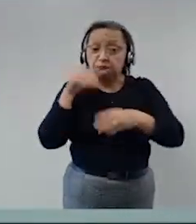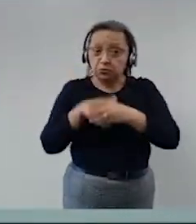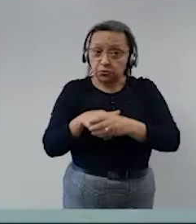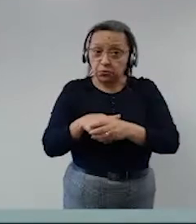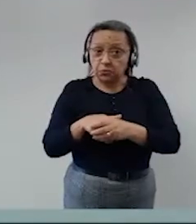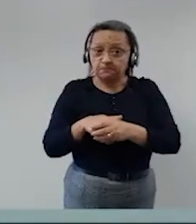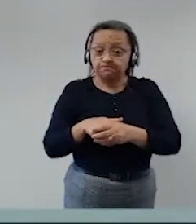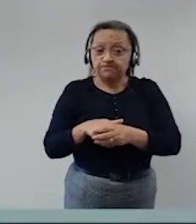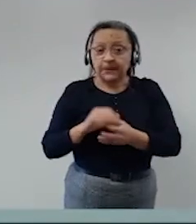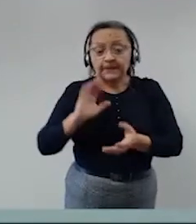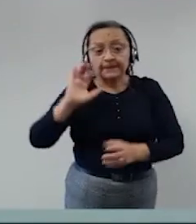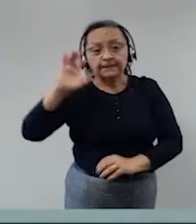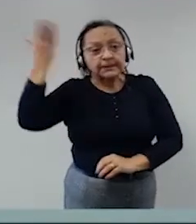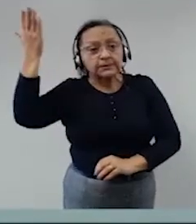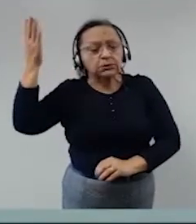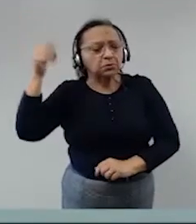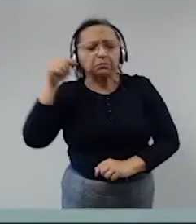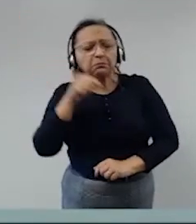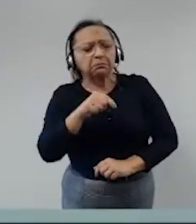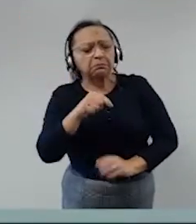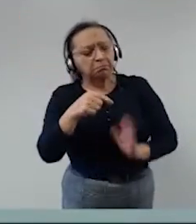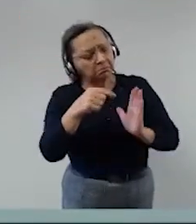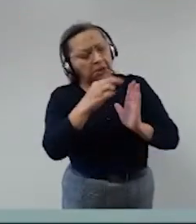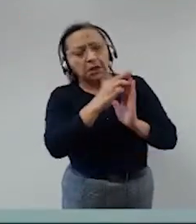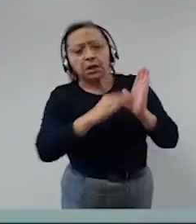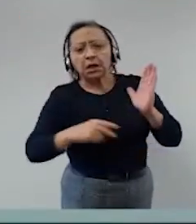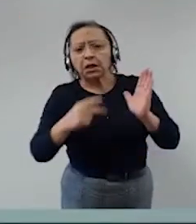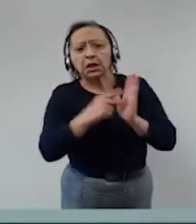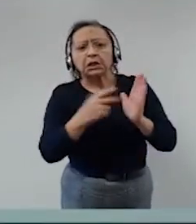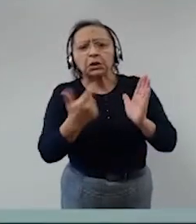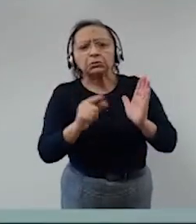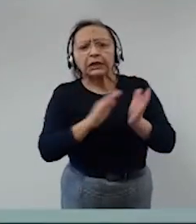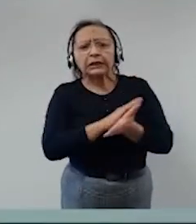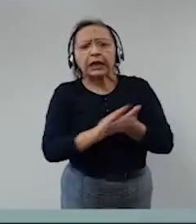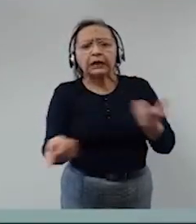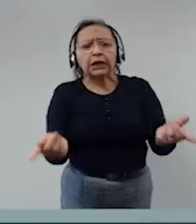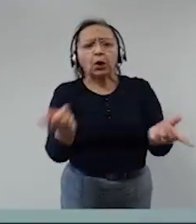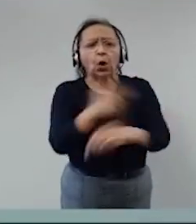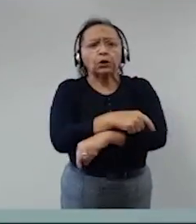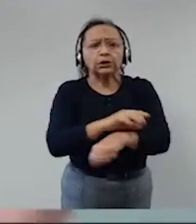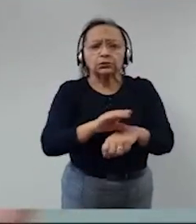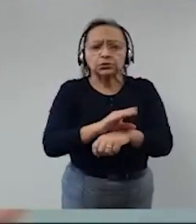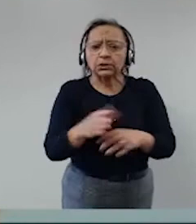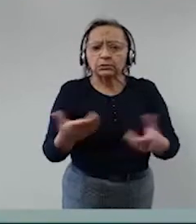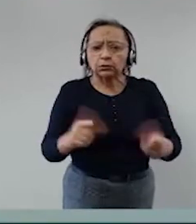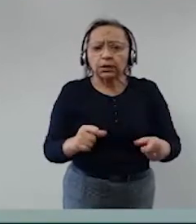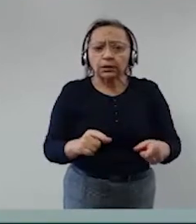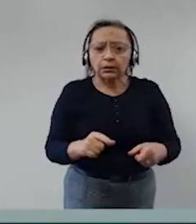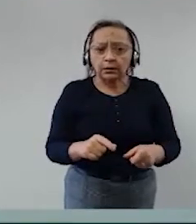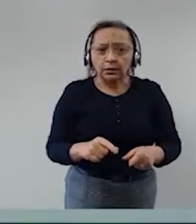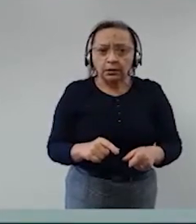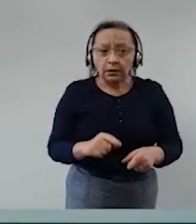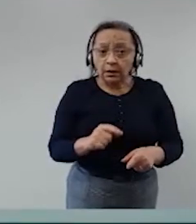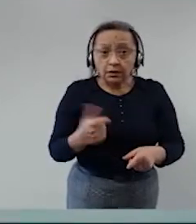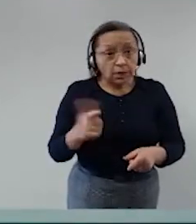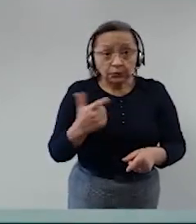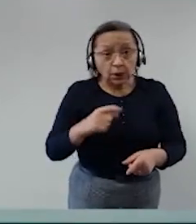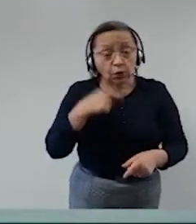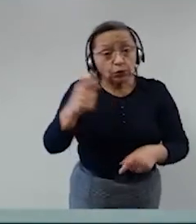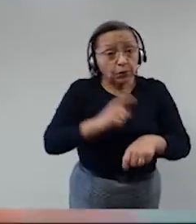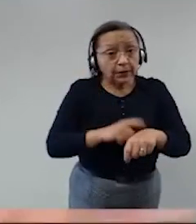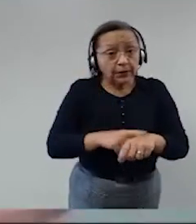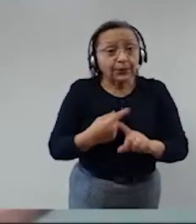não havia inconstitucionalidade a ser declarada, pelo menos naquele primeiro momento. E não vai ter outro momento, porque aquela